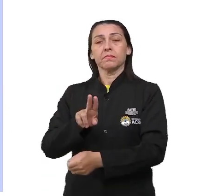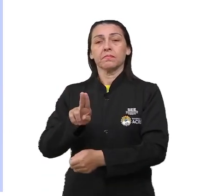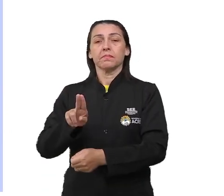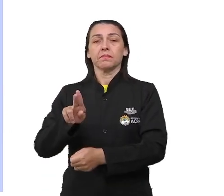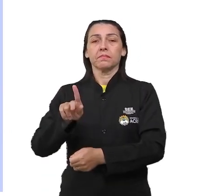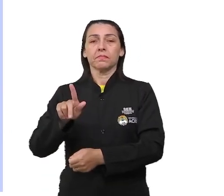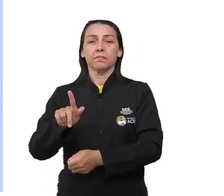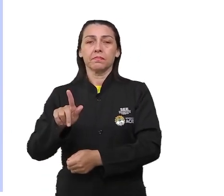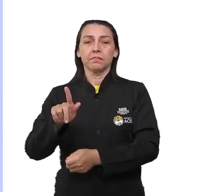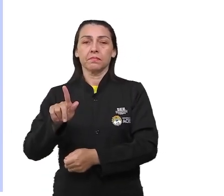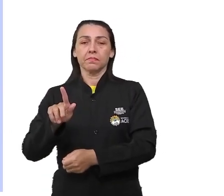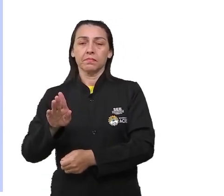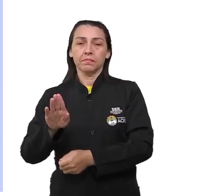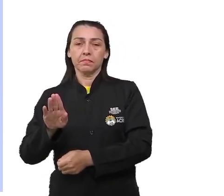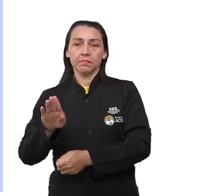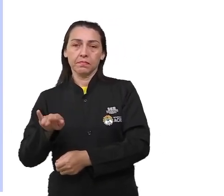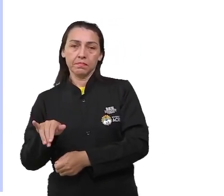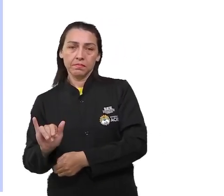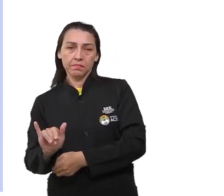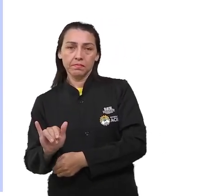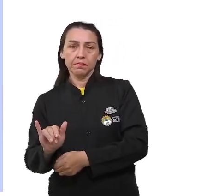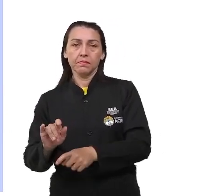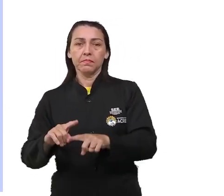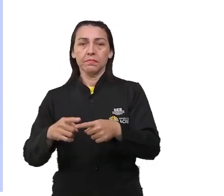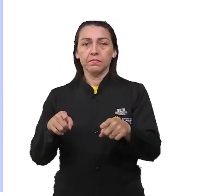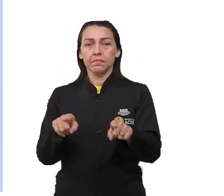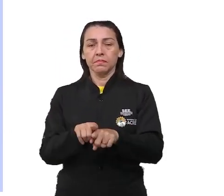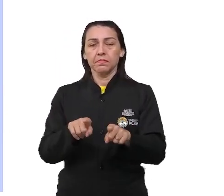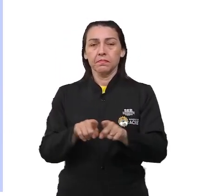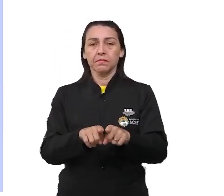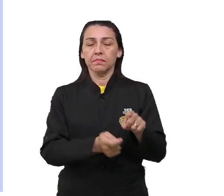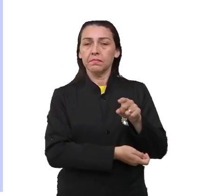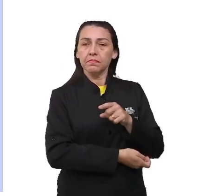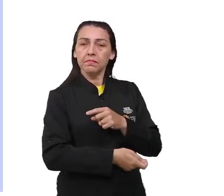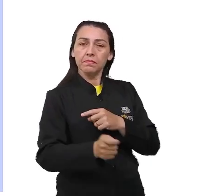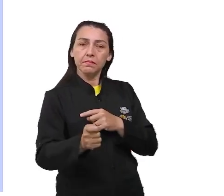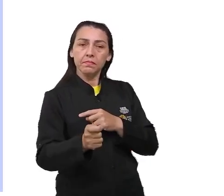Rugby, ou rugby. Nós também temos tênis.